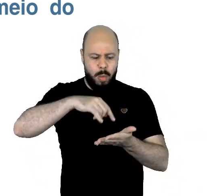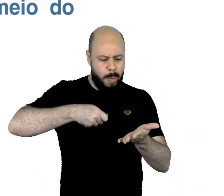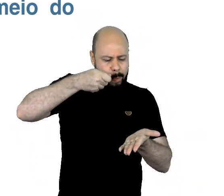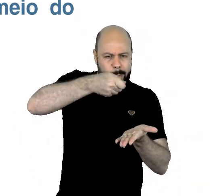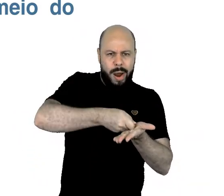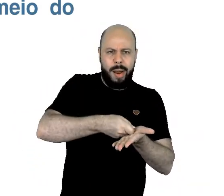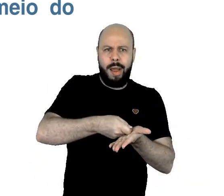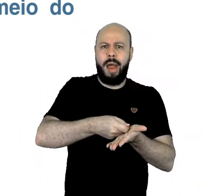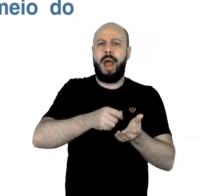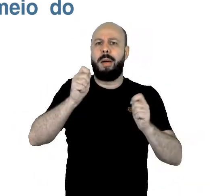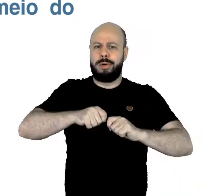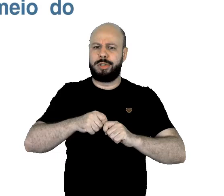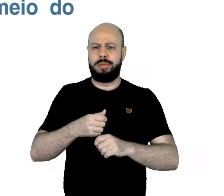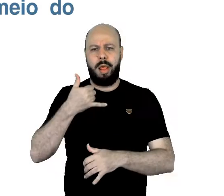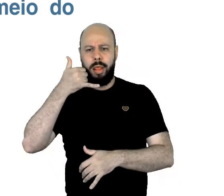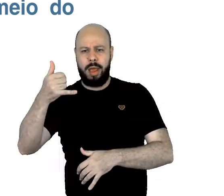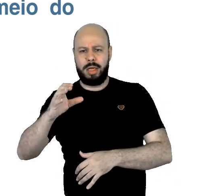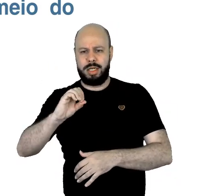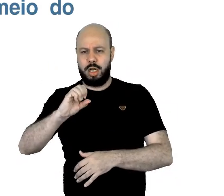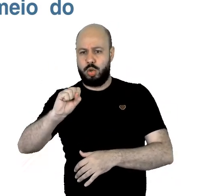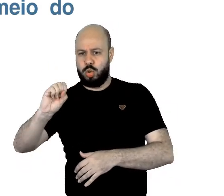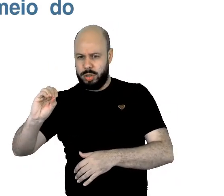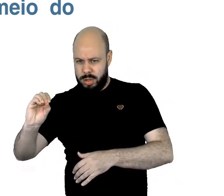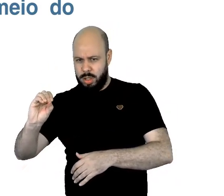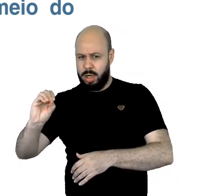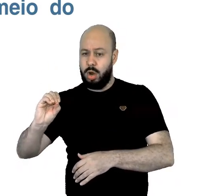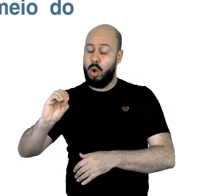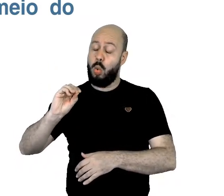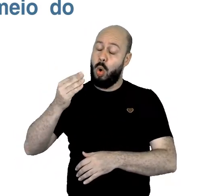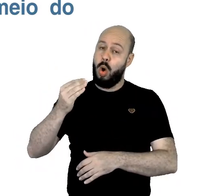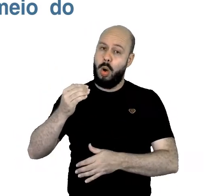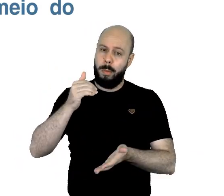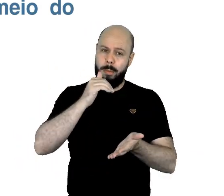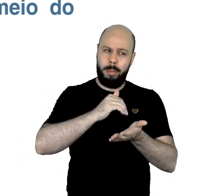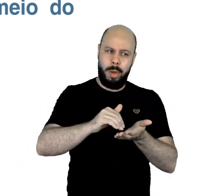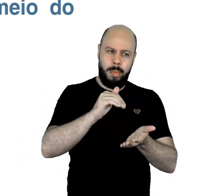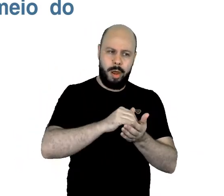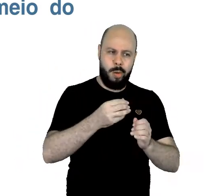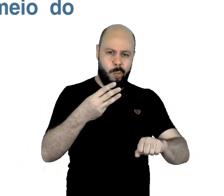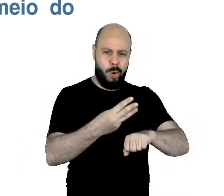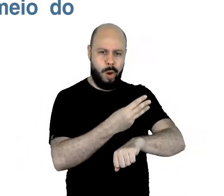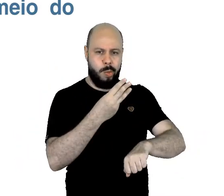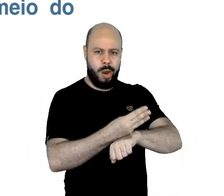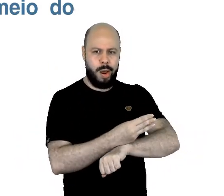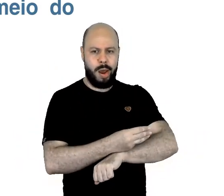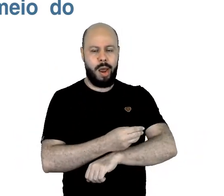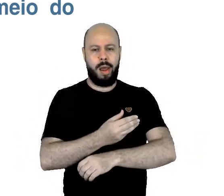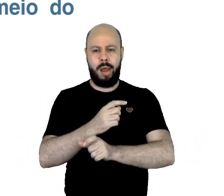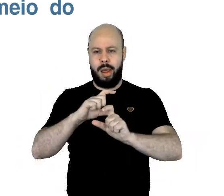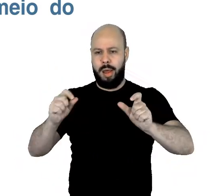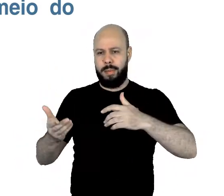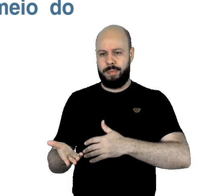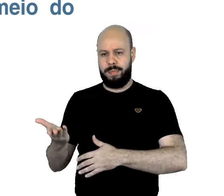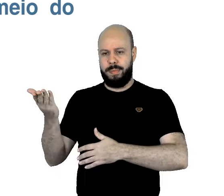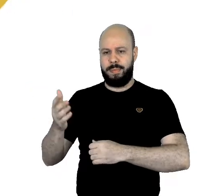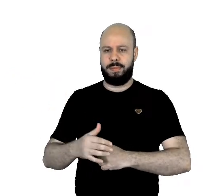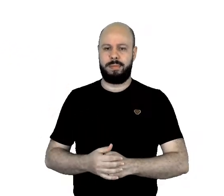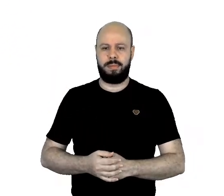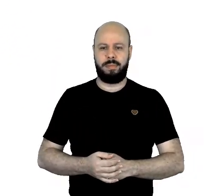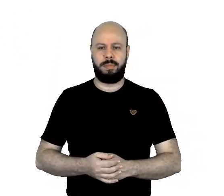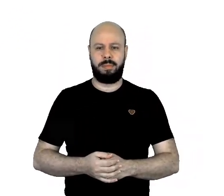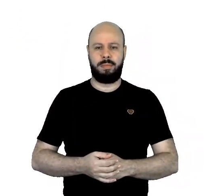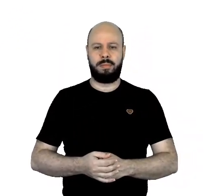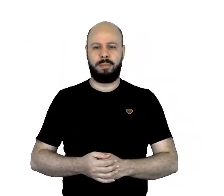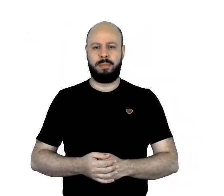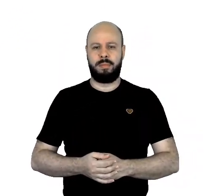no 0800 ou buscar atendimento pelo WhatsApp por meio do número que vai aparecer para vocês na tela.